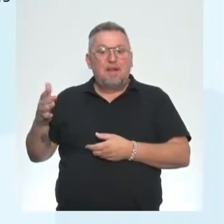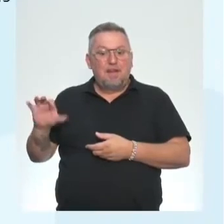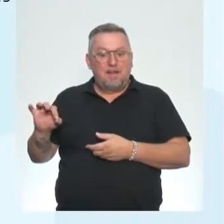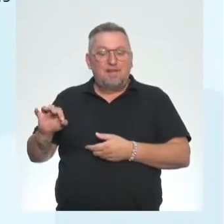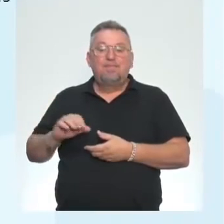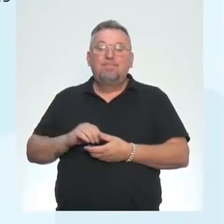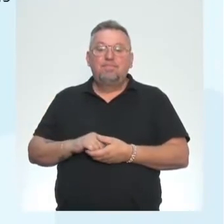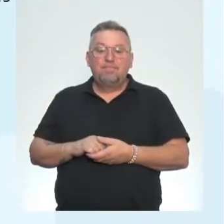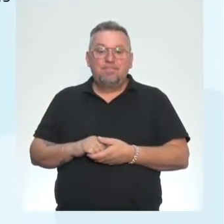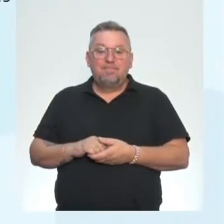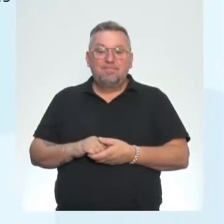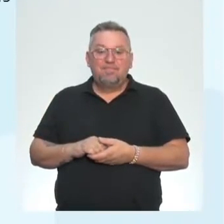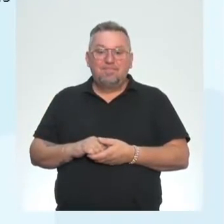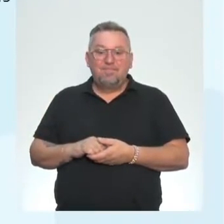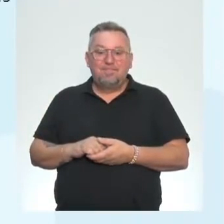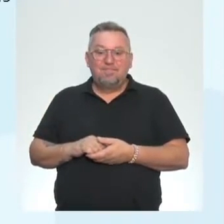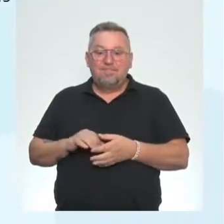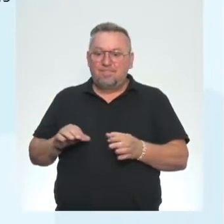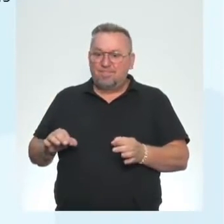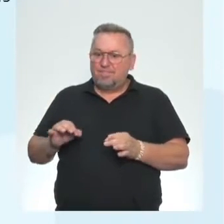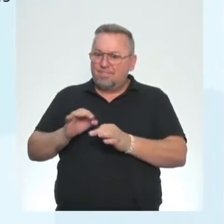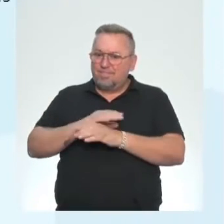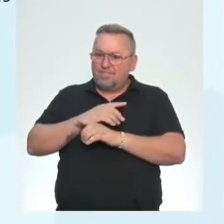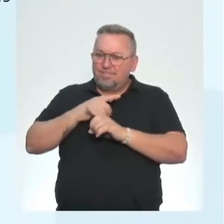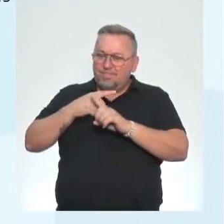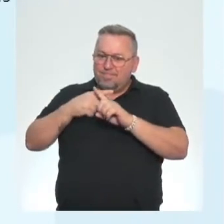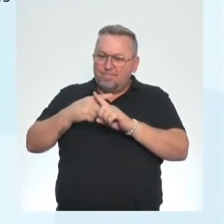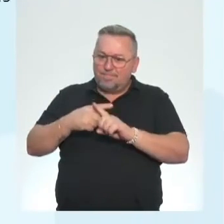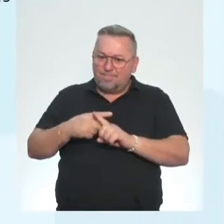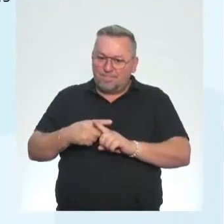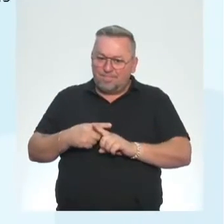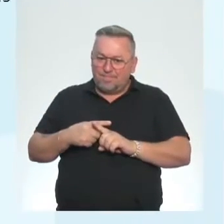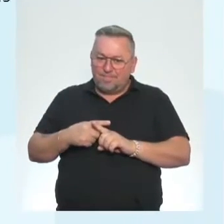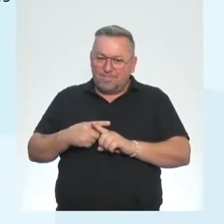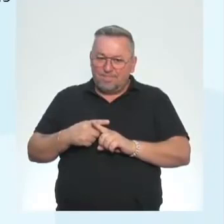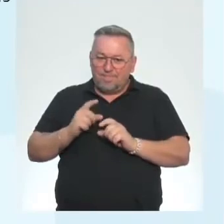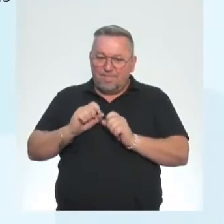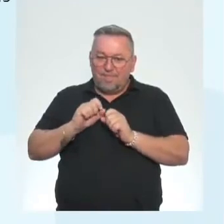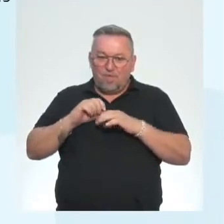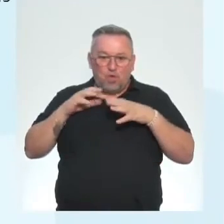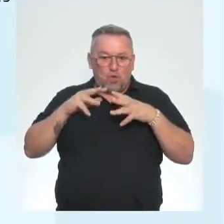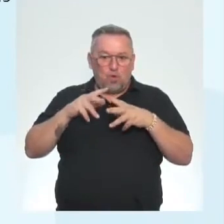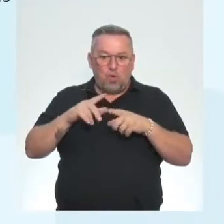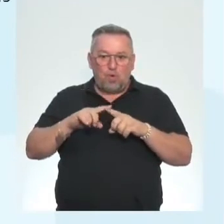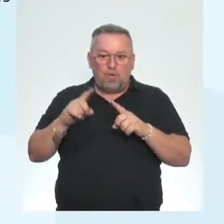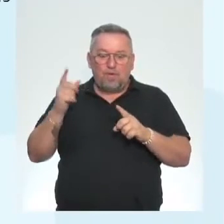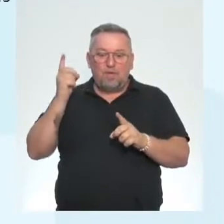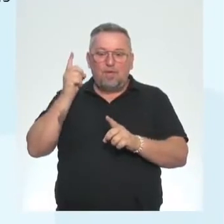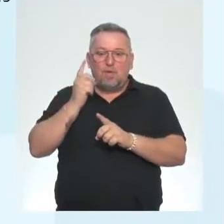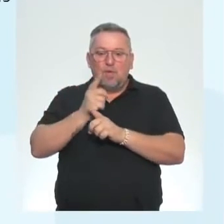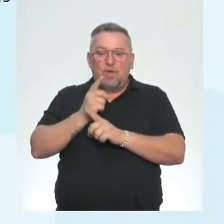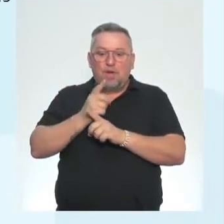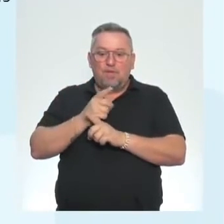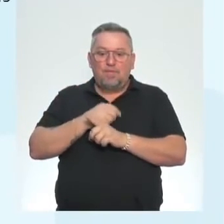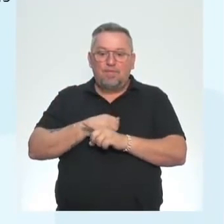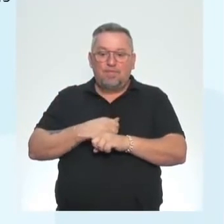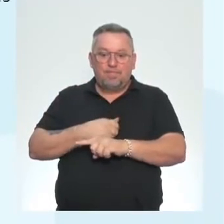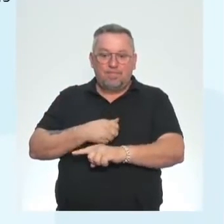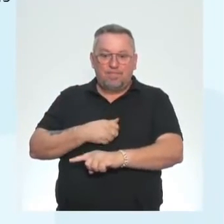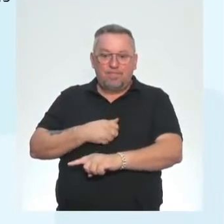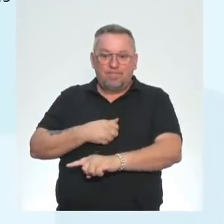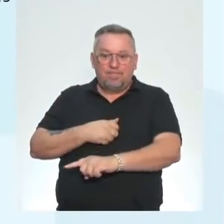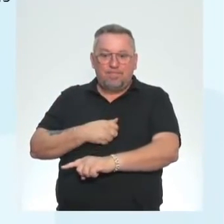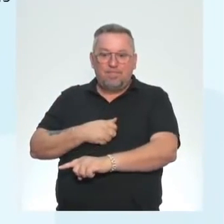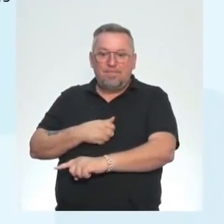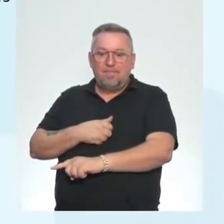e 10. Pronto. Pelo princípio multiplicativo, multiplicamos aí todo mundo e encontramos, deixa eu voltar lá, ó, os